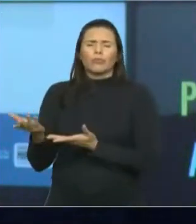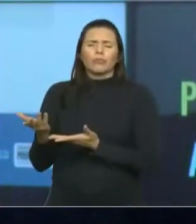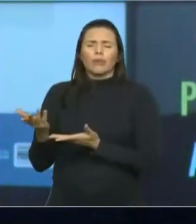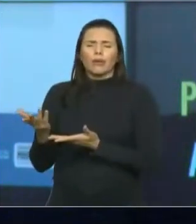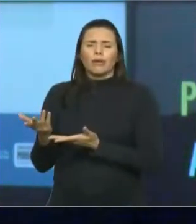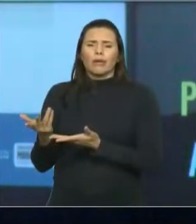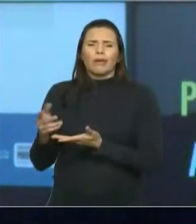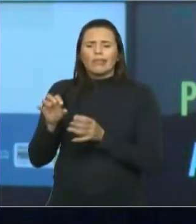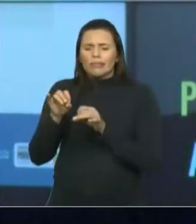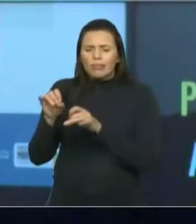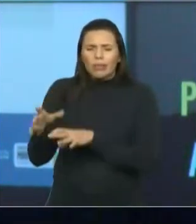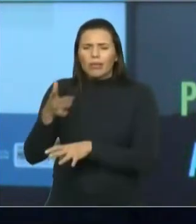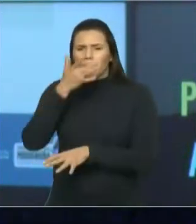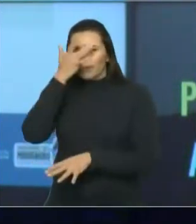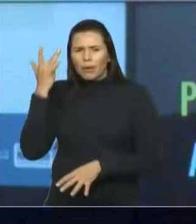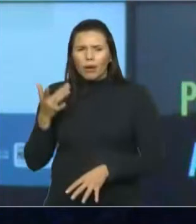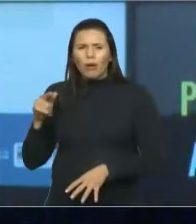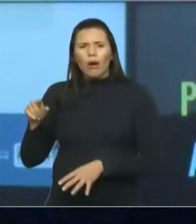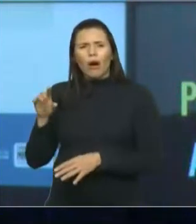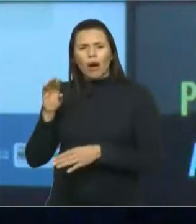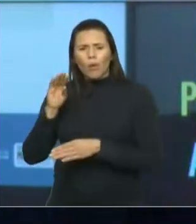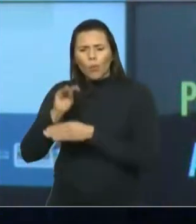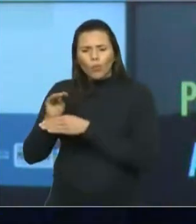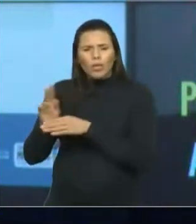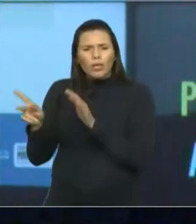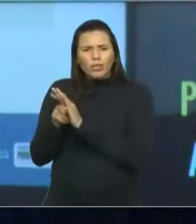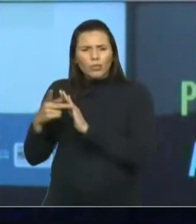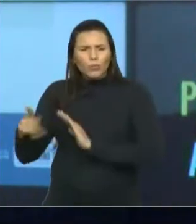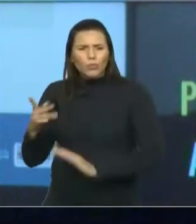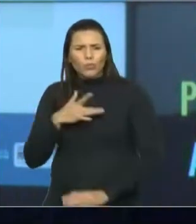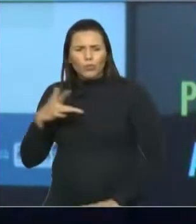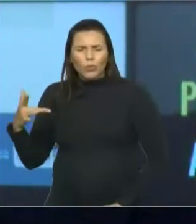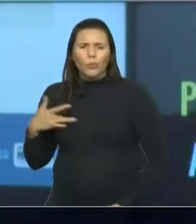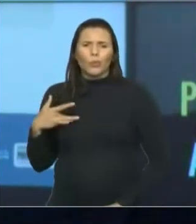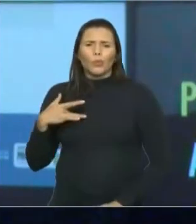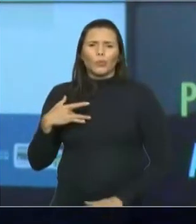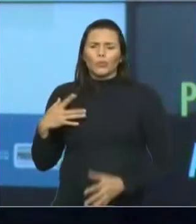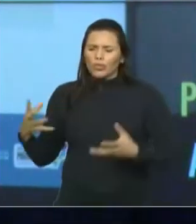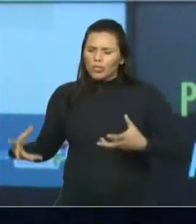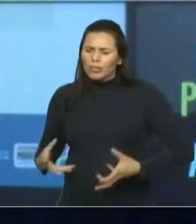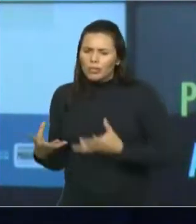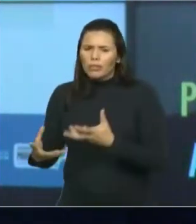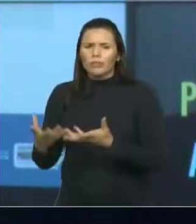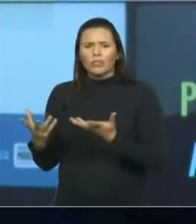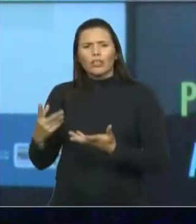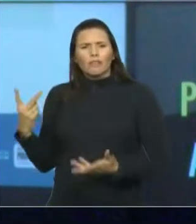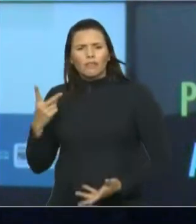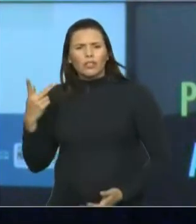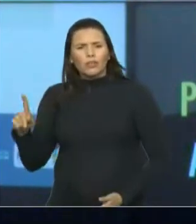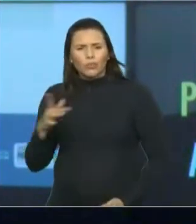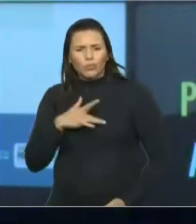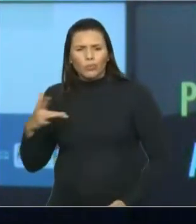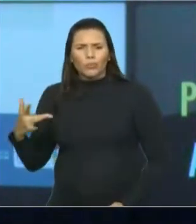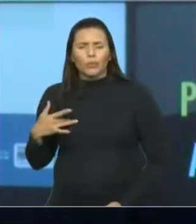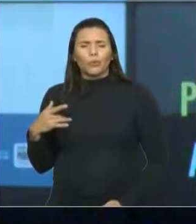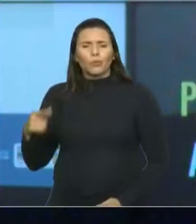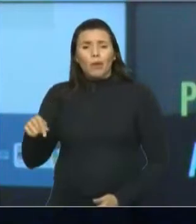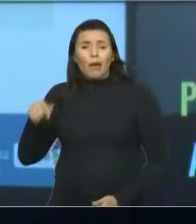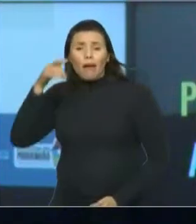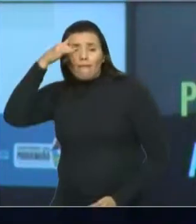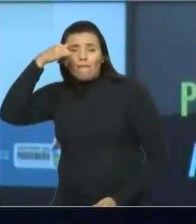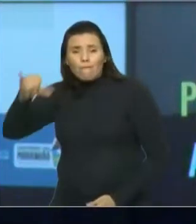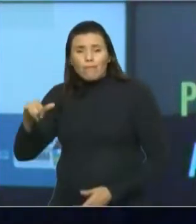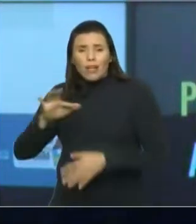urgência e emergência, aumenta a eficiência dos sistemas de atenção à saúde. O que a gente está dizendo é